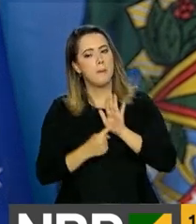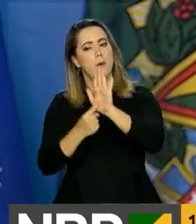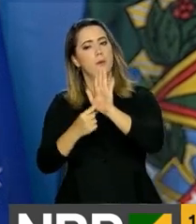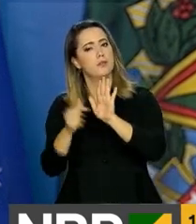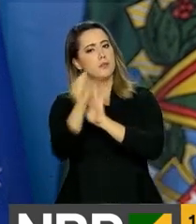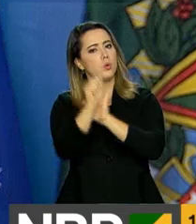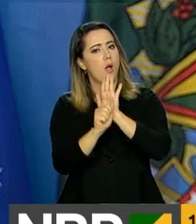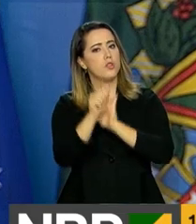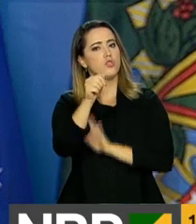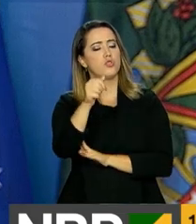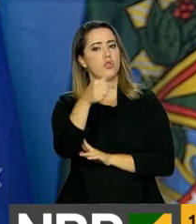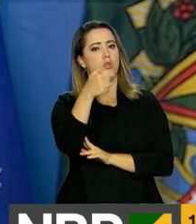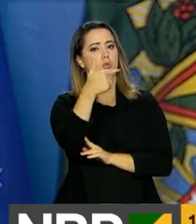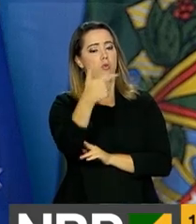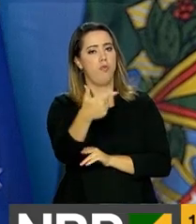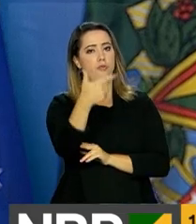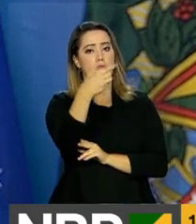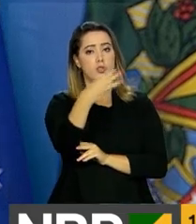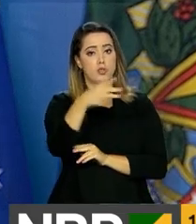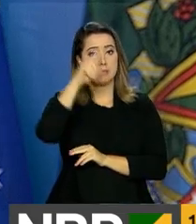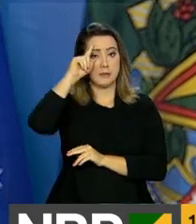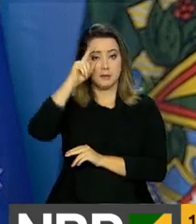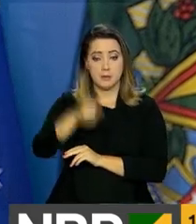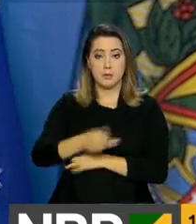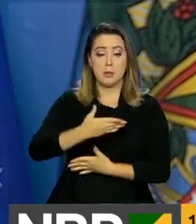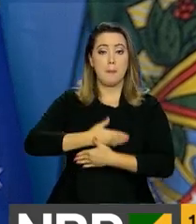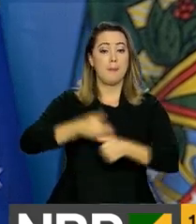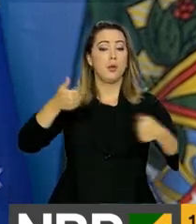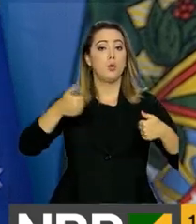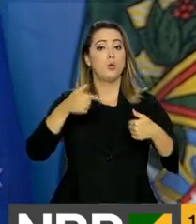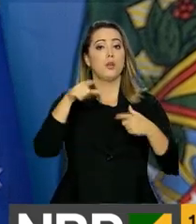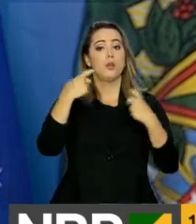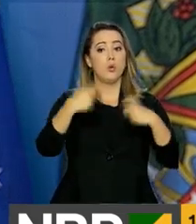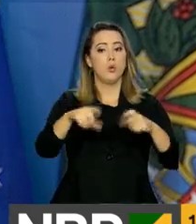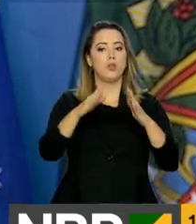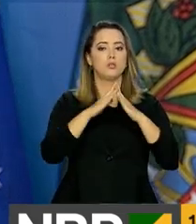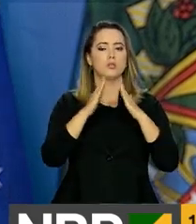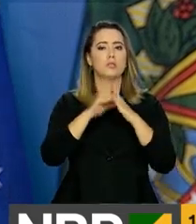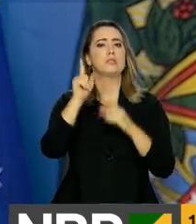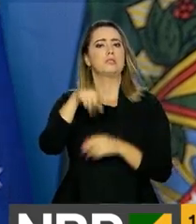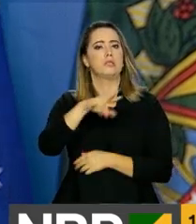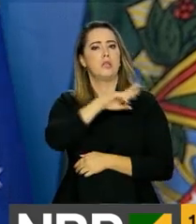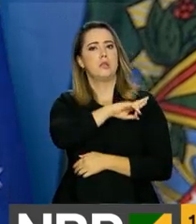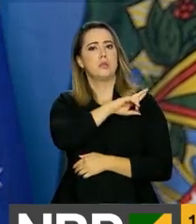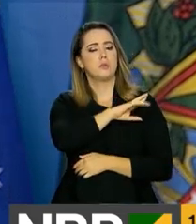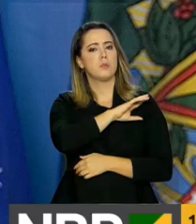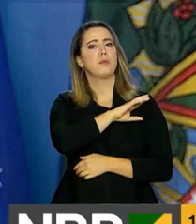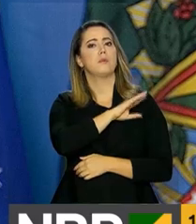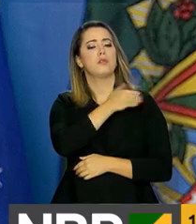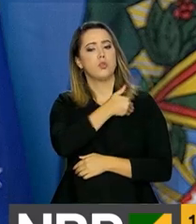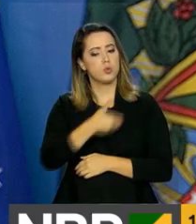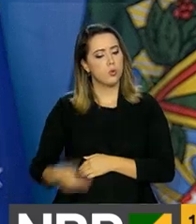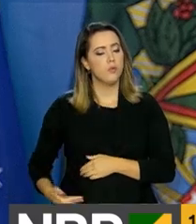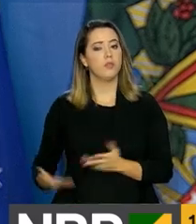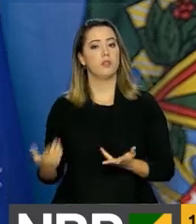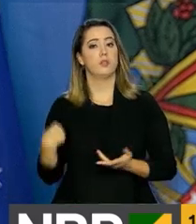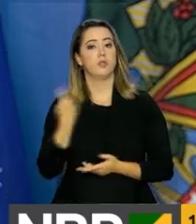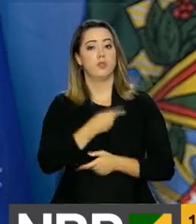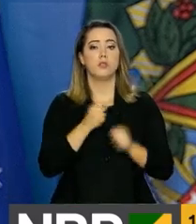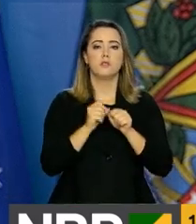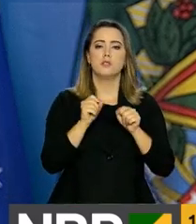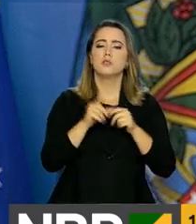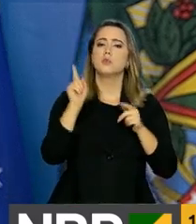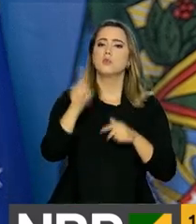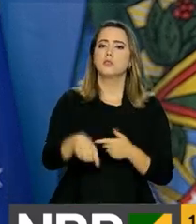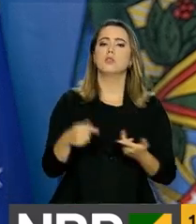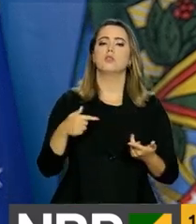determina a melhoria das condições habitacionais dizendo que é responsabilidade do estado então quando nós fazemos isso que nós